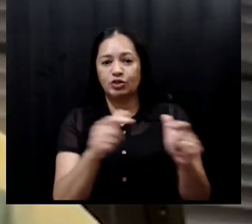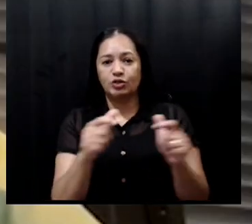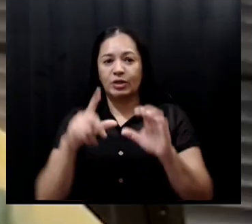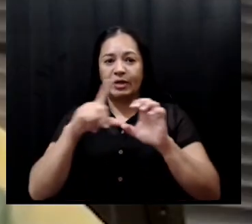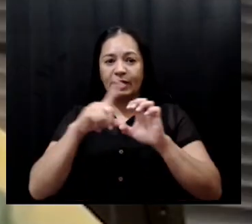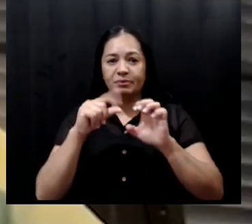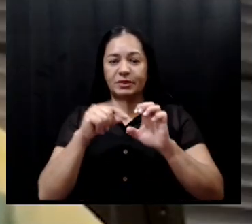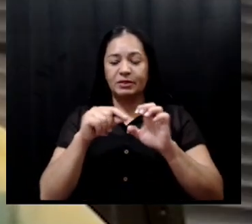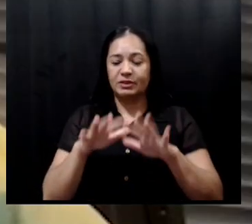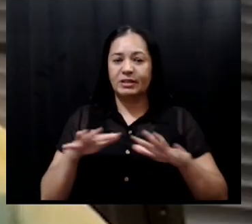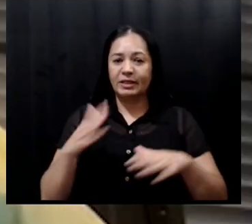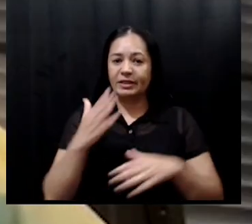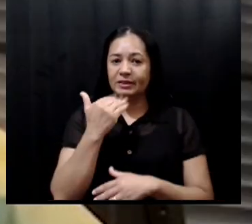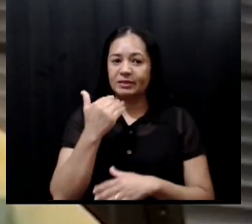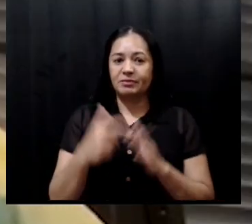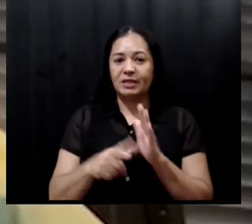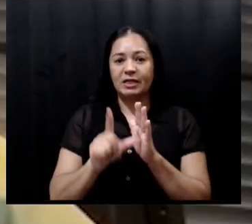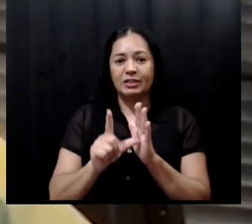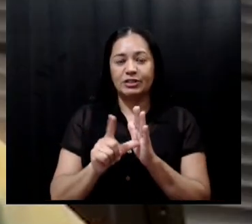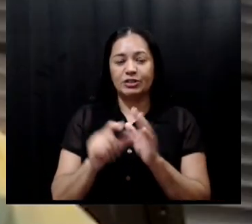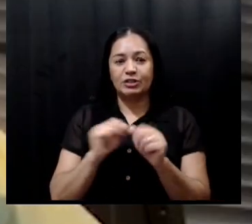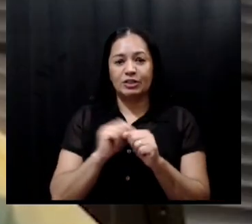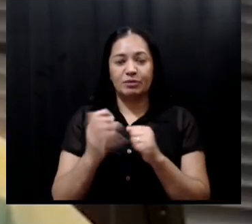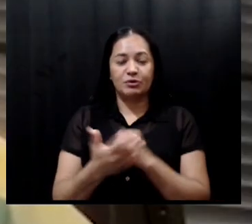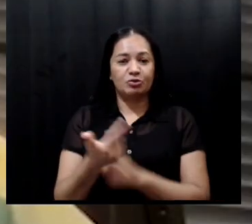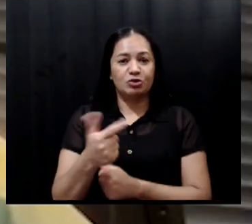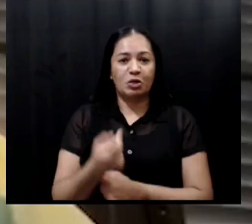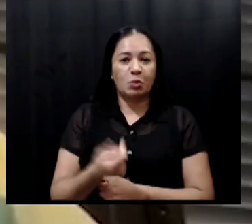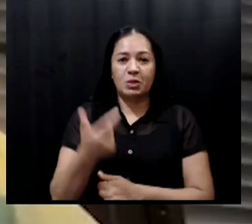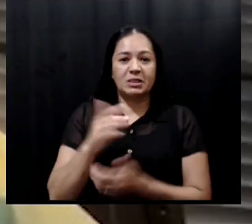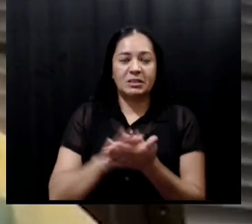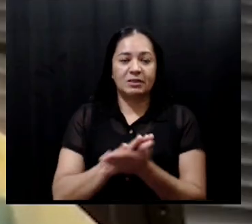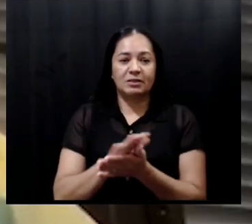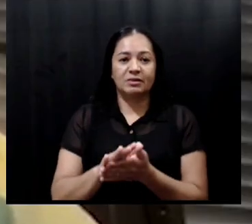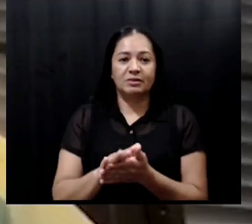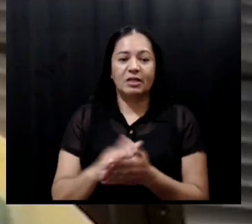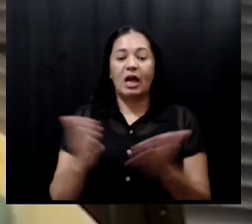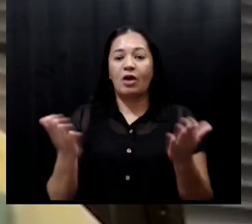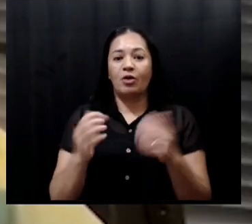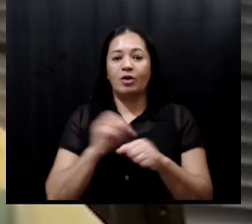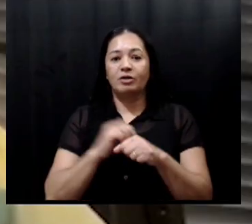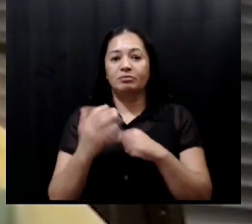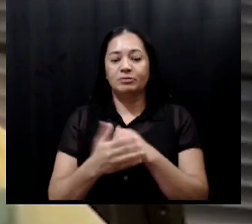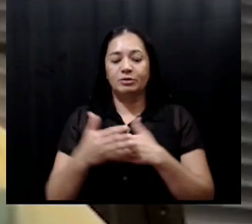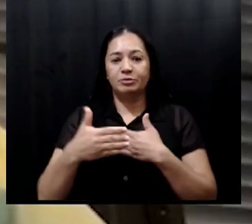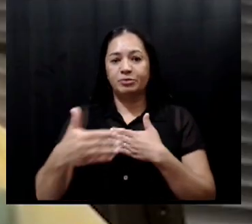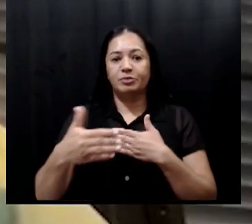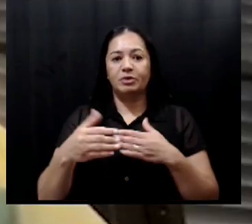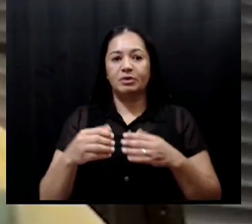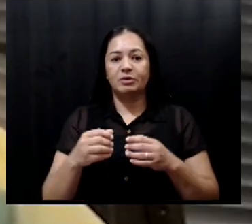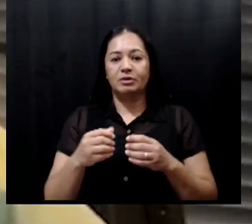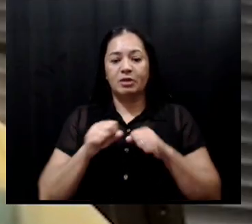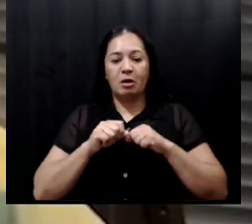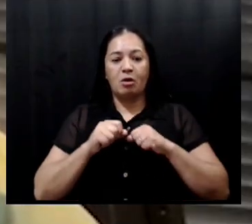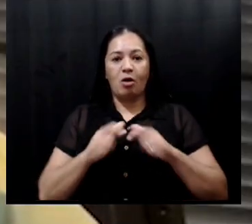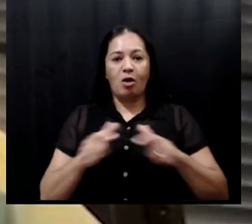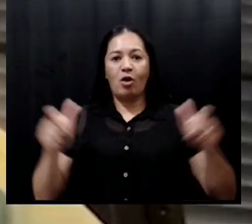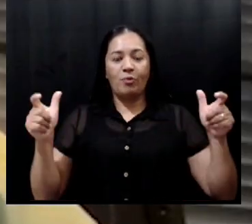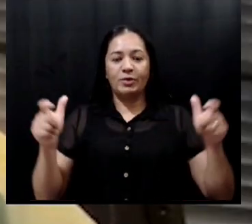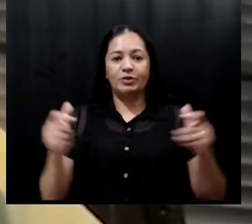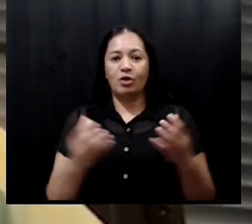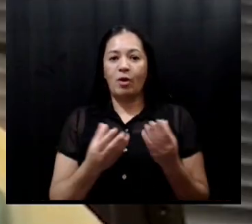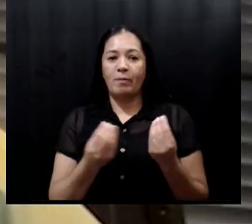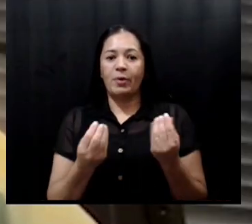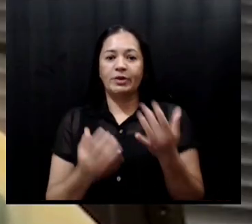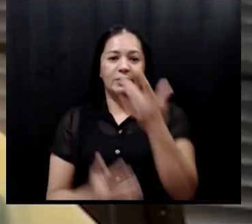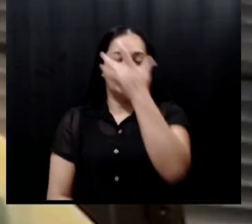pandemia quase não tinha ninguém fazendo isso. No pós-pandemia teve essa explosão aí de muita gente começou a